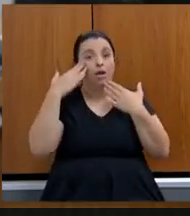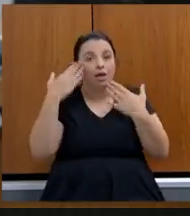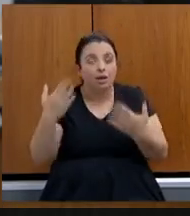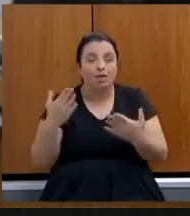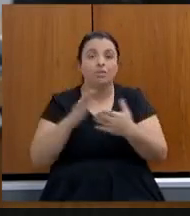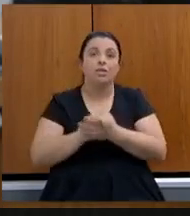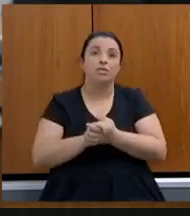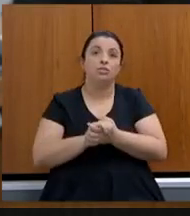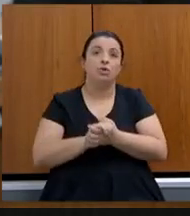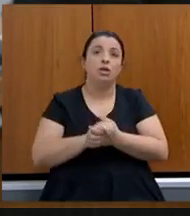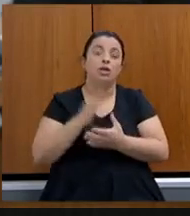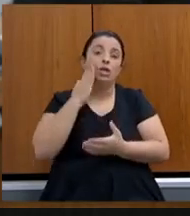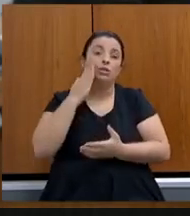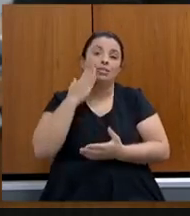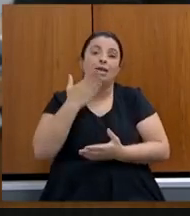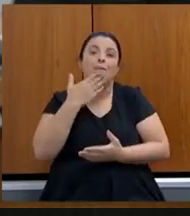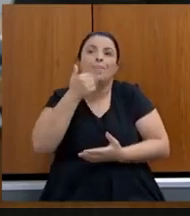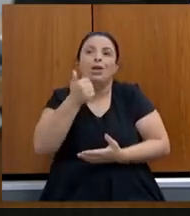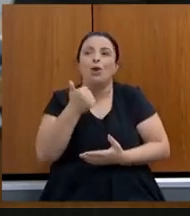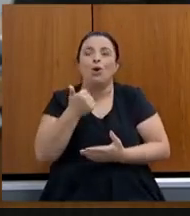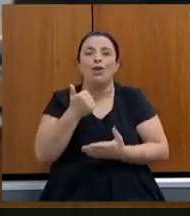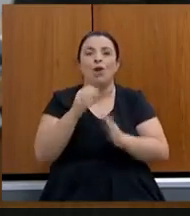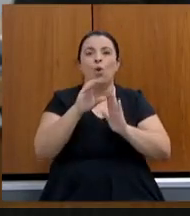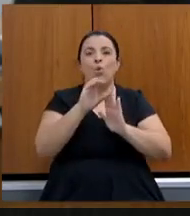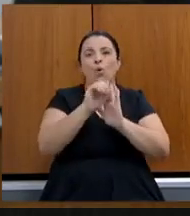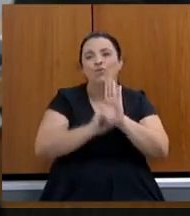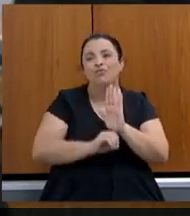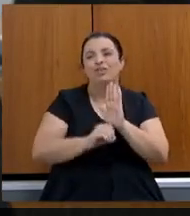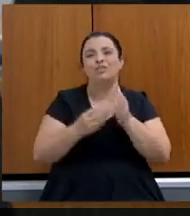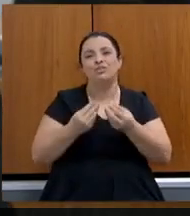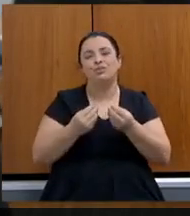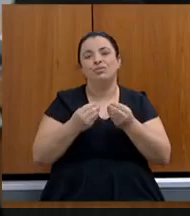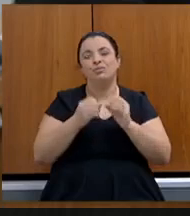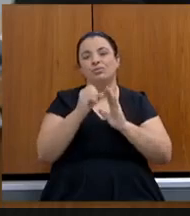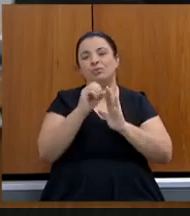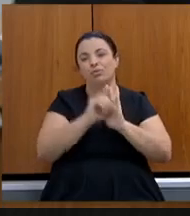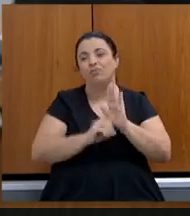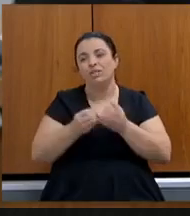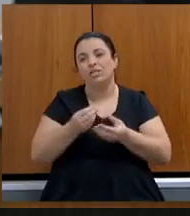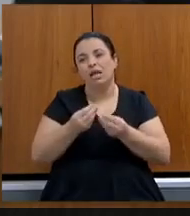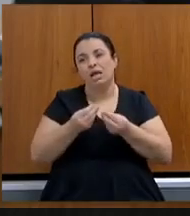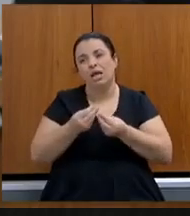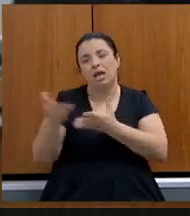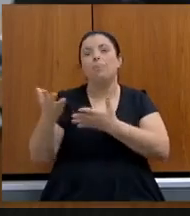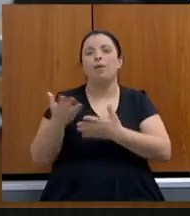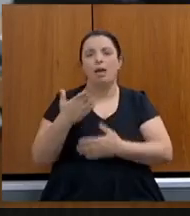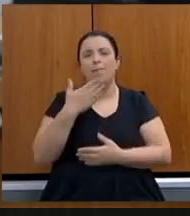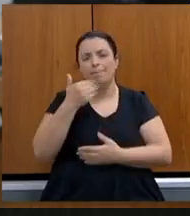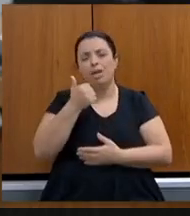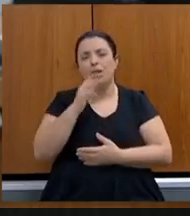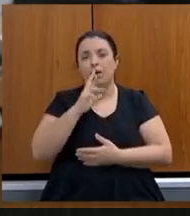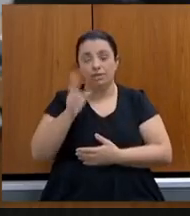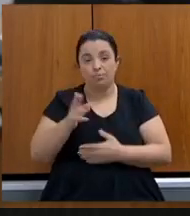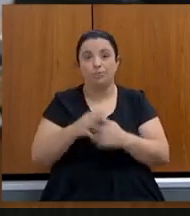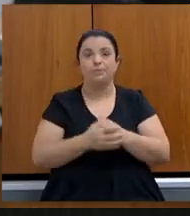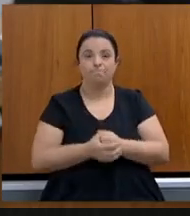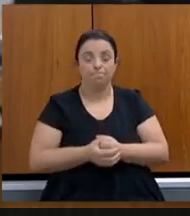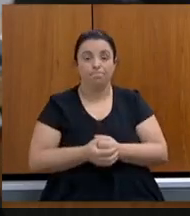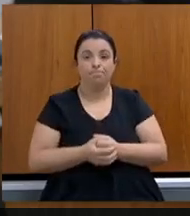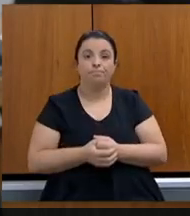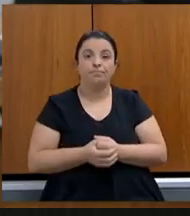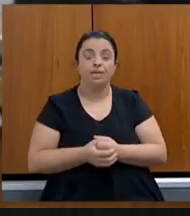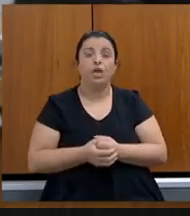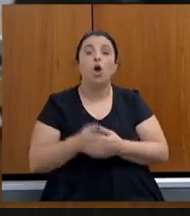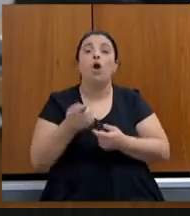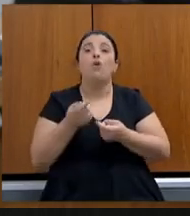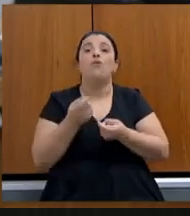ainda melhor a nossa resposta formal deputada é em relação a cada uma das consultas em relação à sobre financiamento da educação